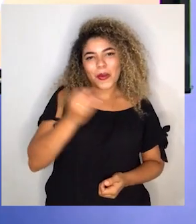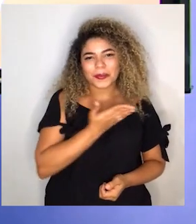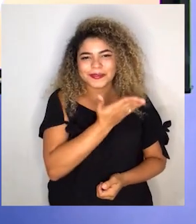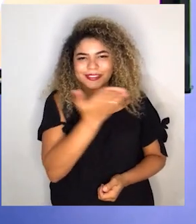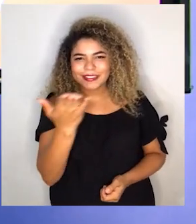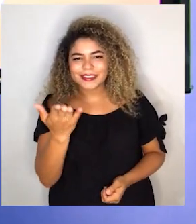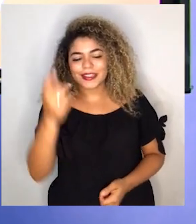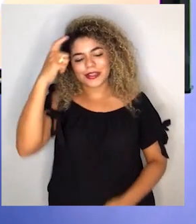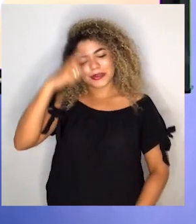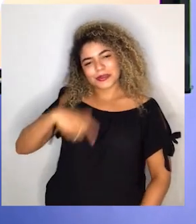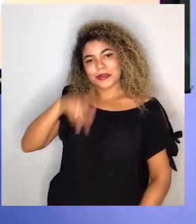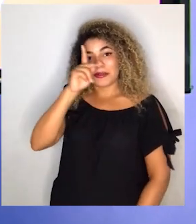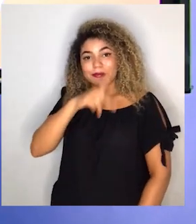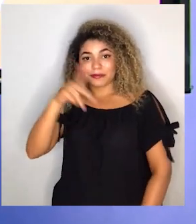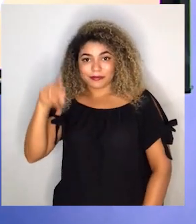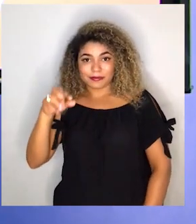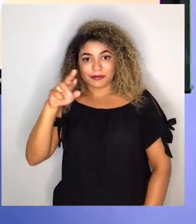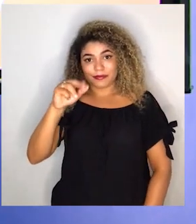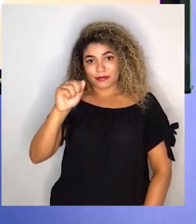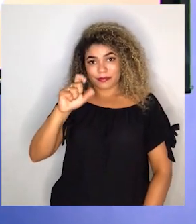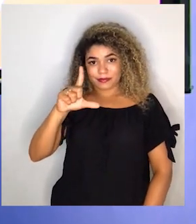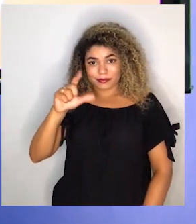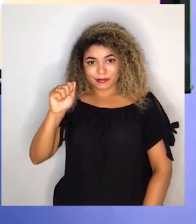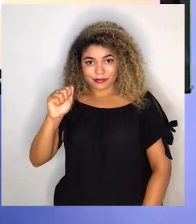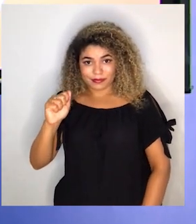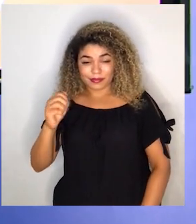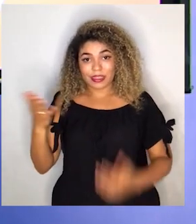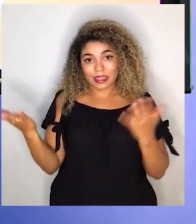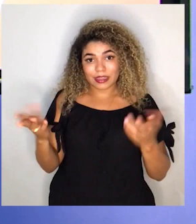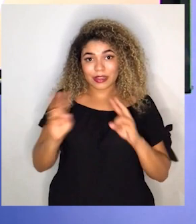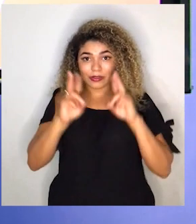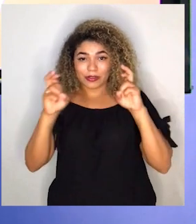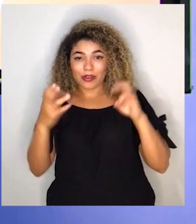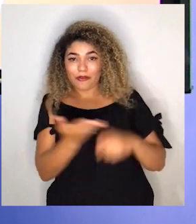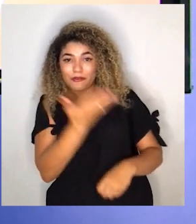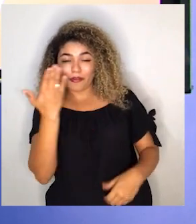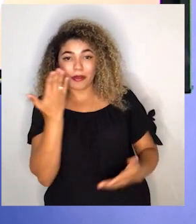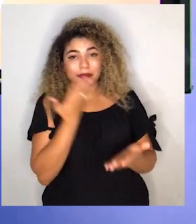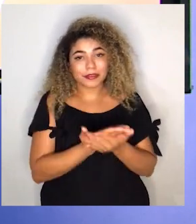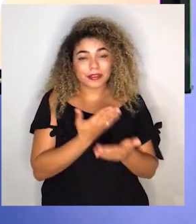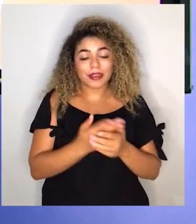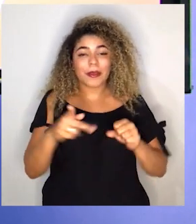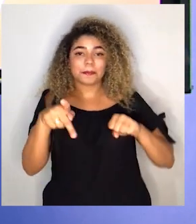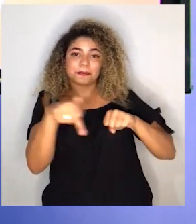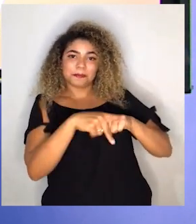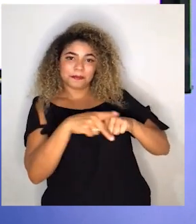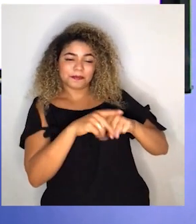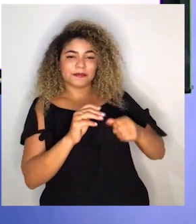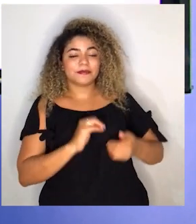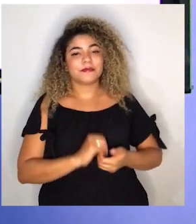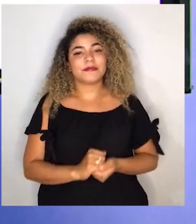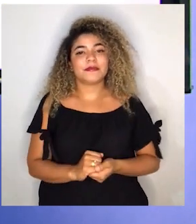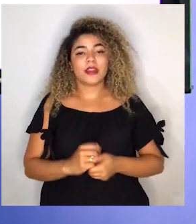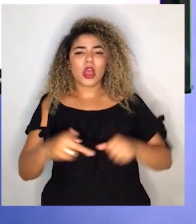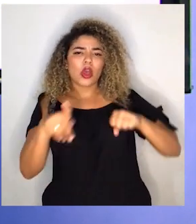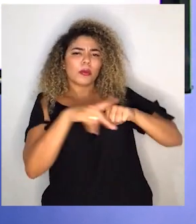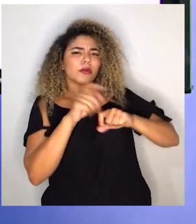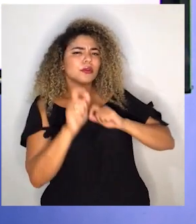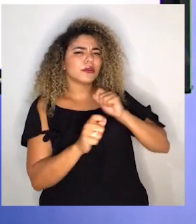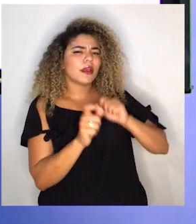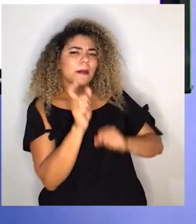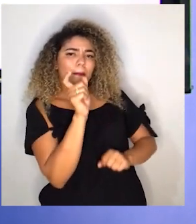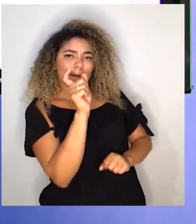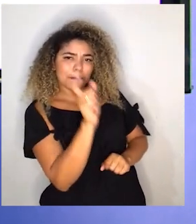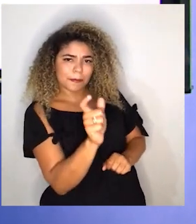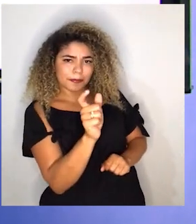Oi, pessoal! Eu sou a professora Rafaele Pimentel e nesta aula vamos estudar os pronomes. Pronome é